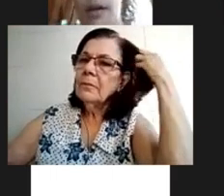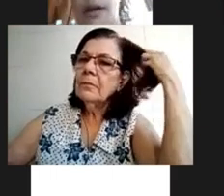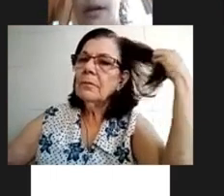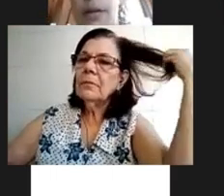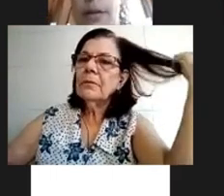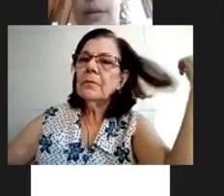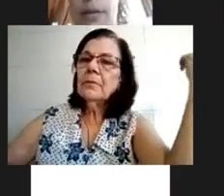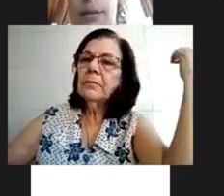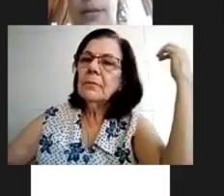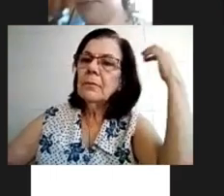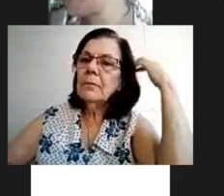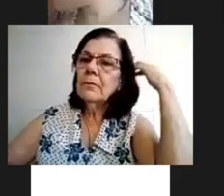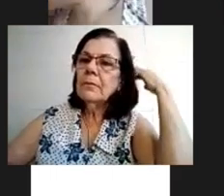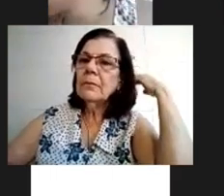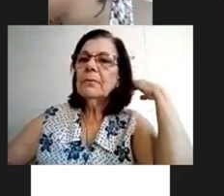Tá.